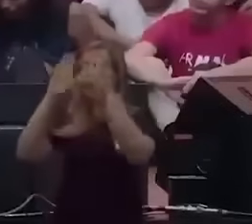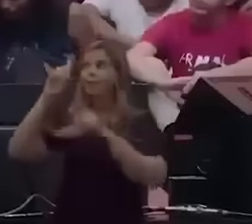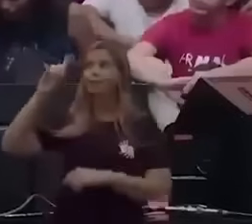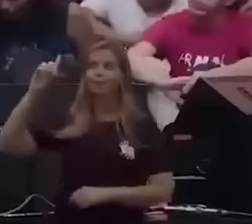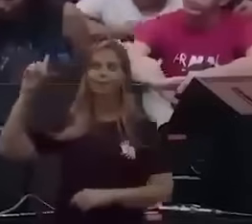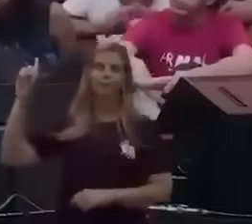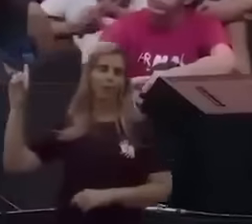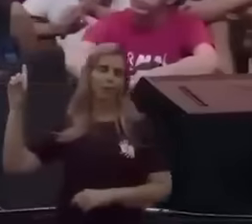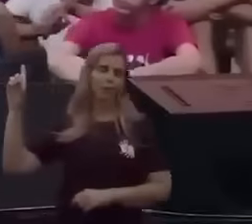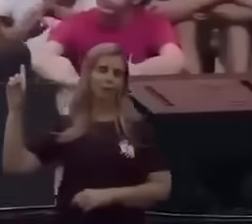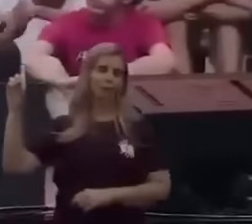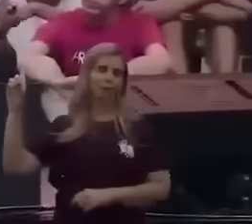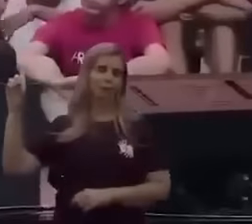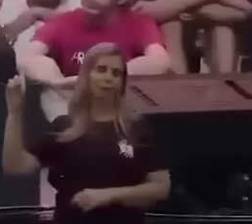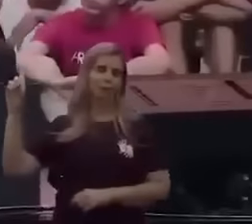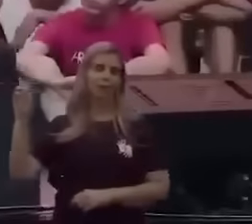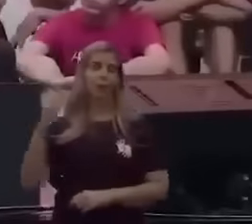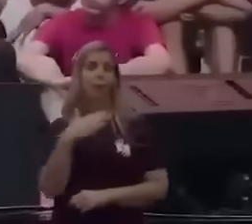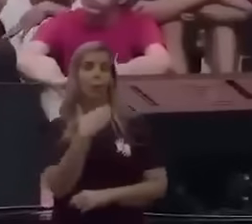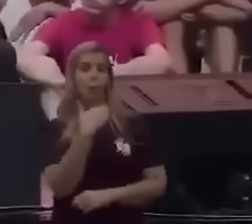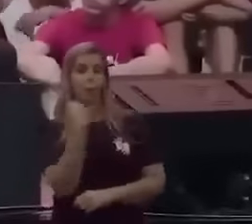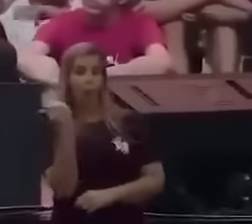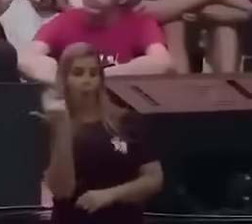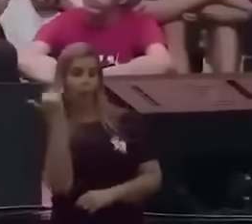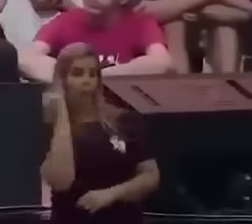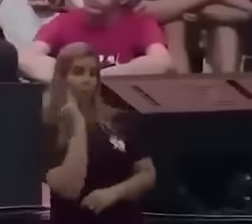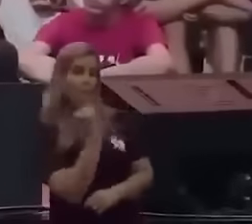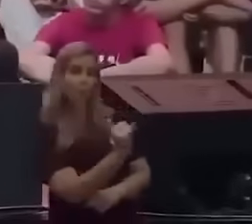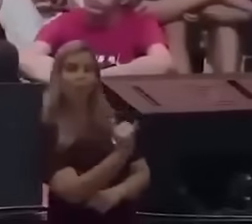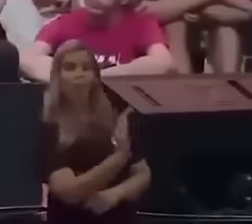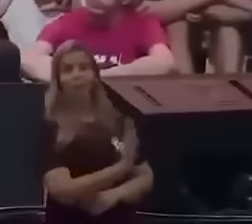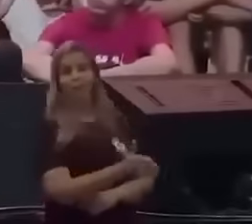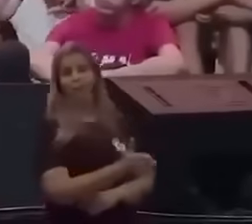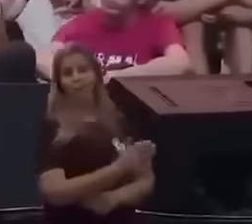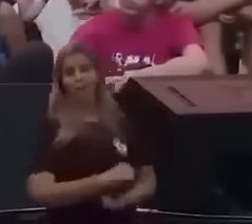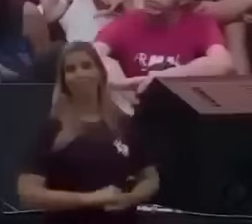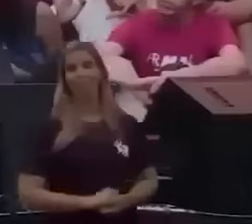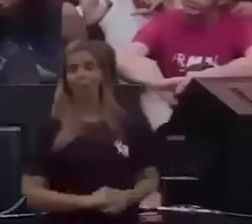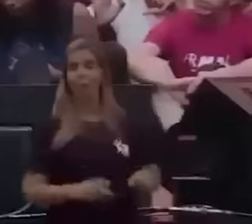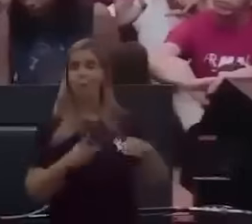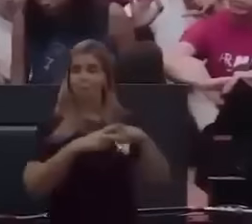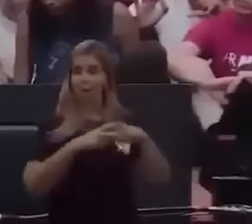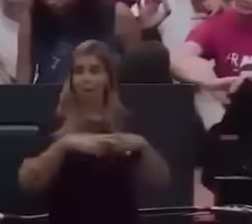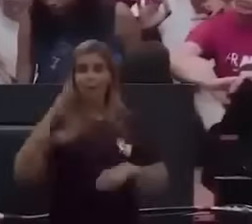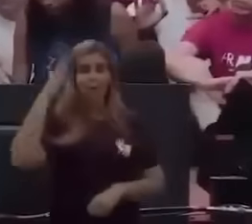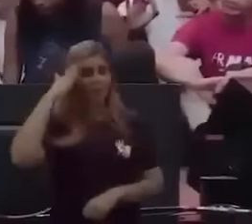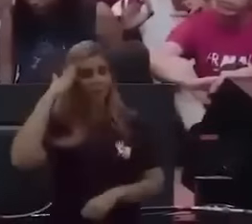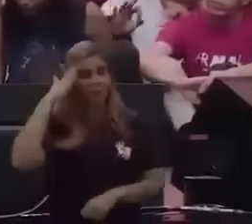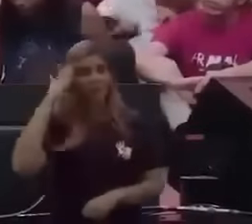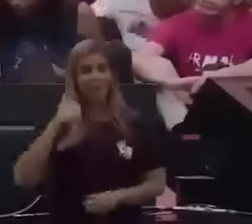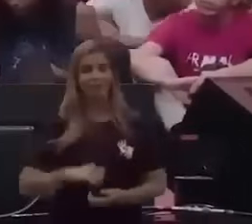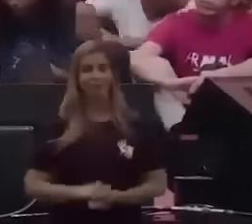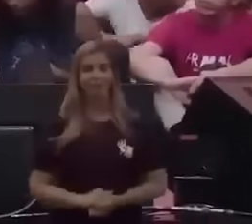Então não tem nenhuma morte mais profetizada na Bíblia que a morte de Pedro. Mas como é que ele encarou isso?